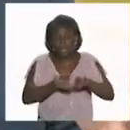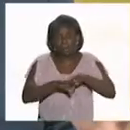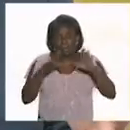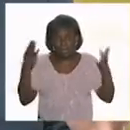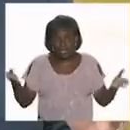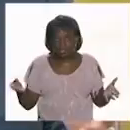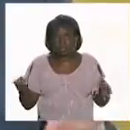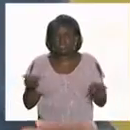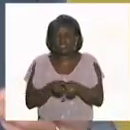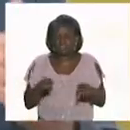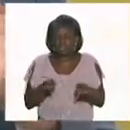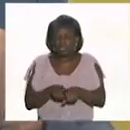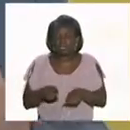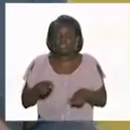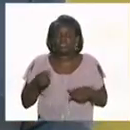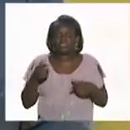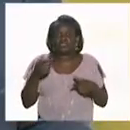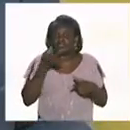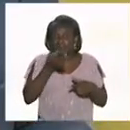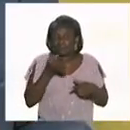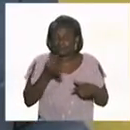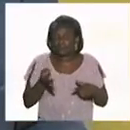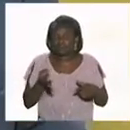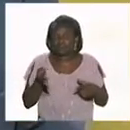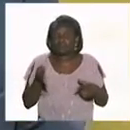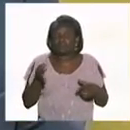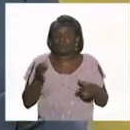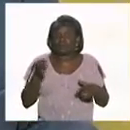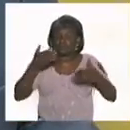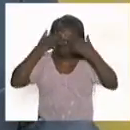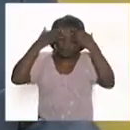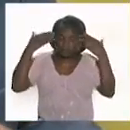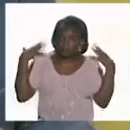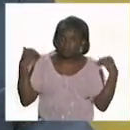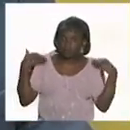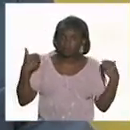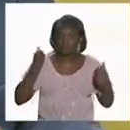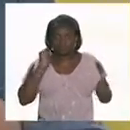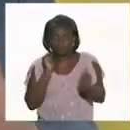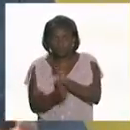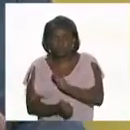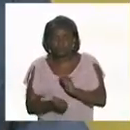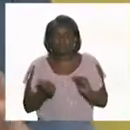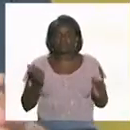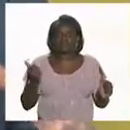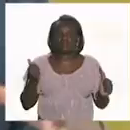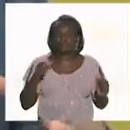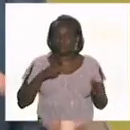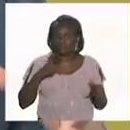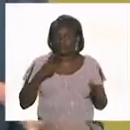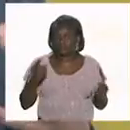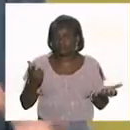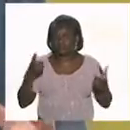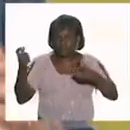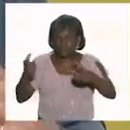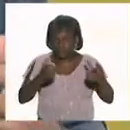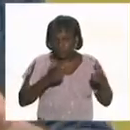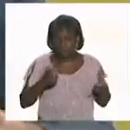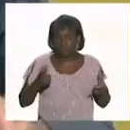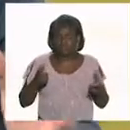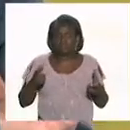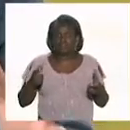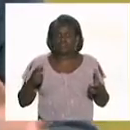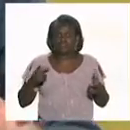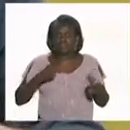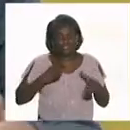espaços mais abertos na cidade, quanto do ponto de vista do lazer, do esporte, de você ter ainda espaços